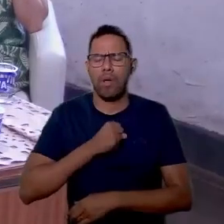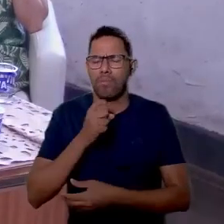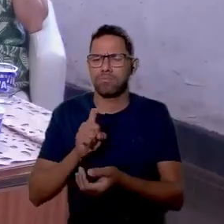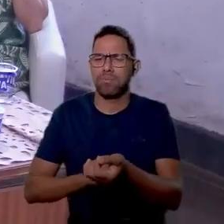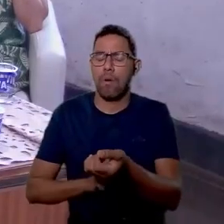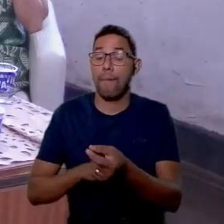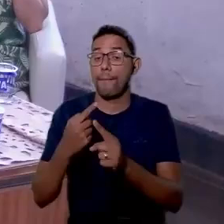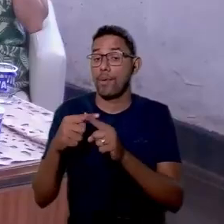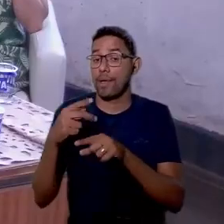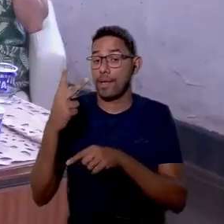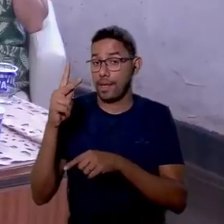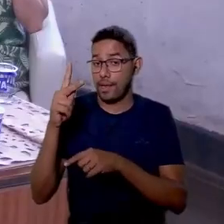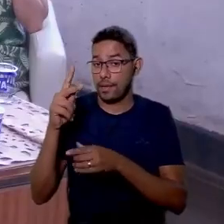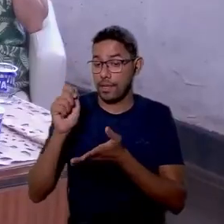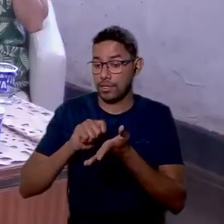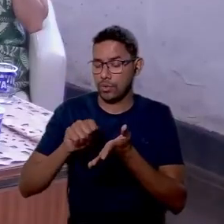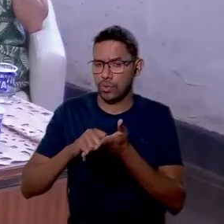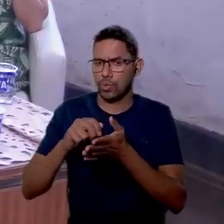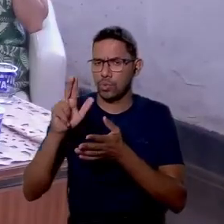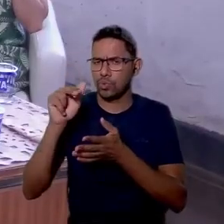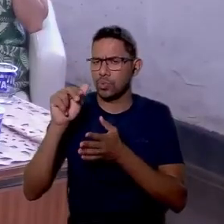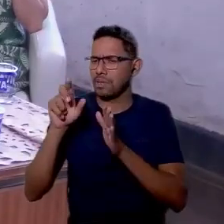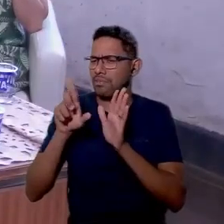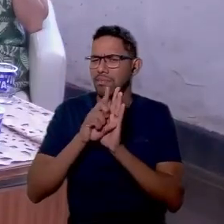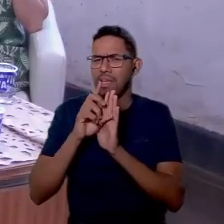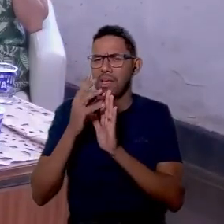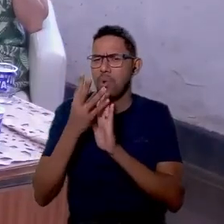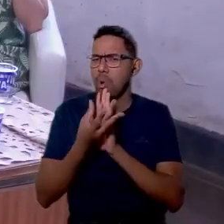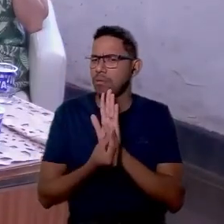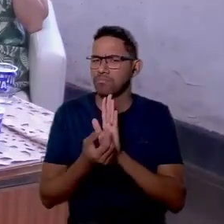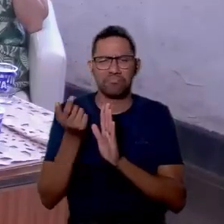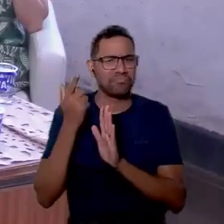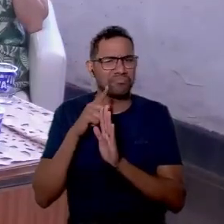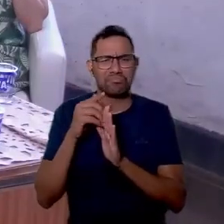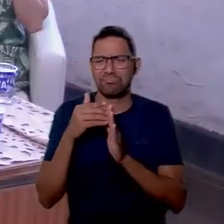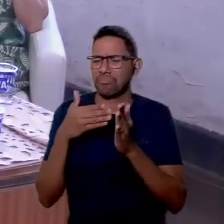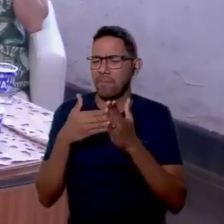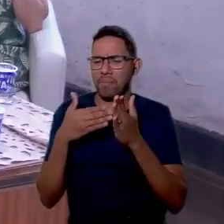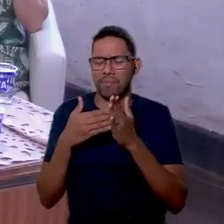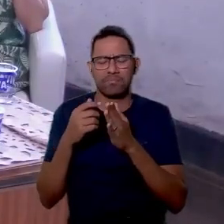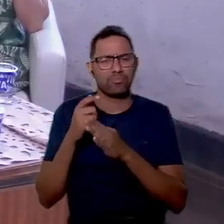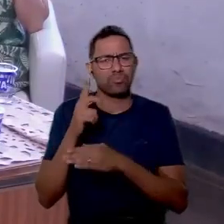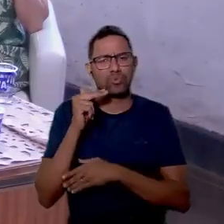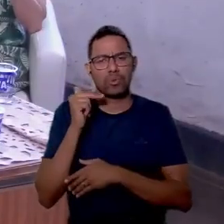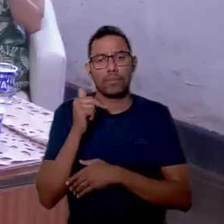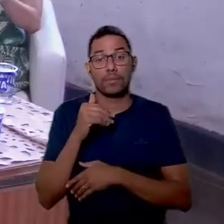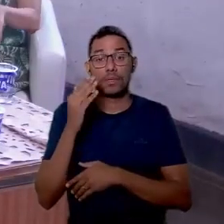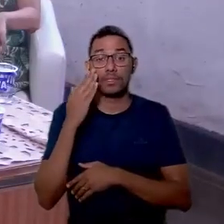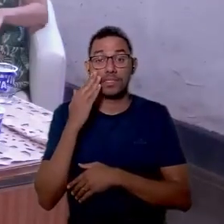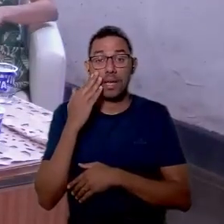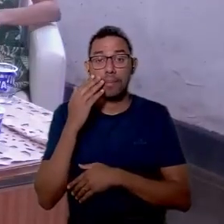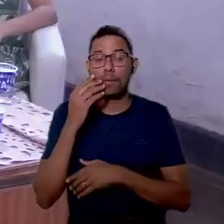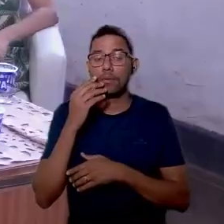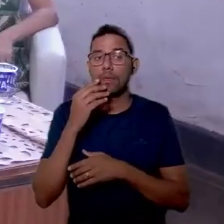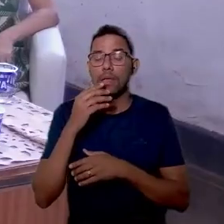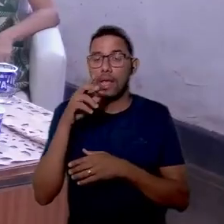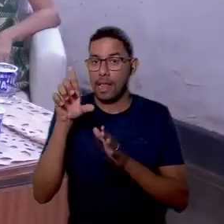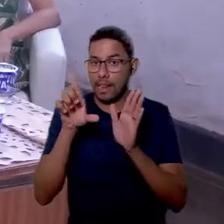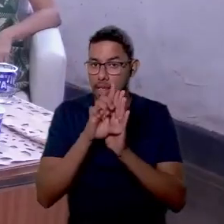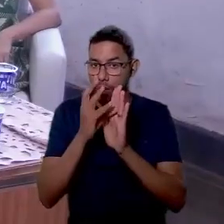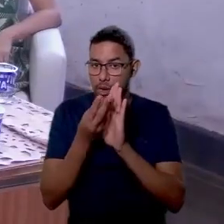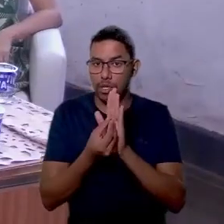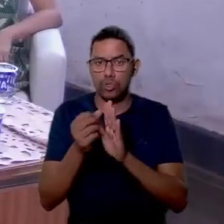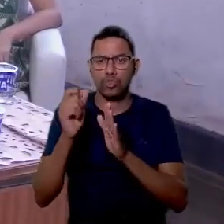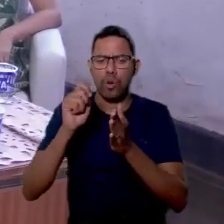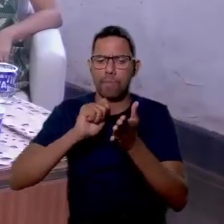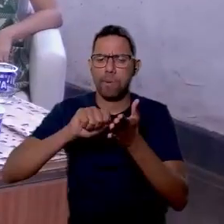como escritor, nunca conseguiu acessar a Lei Rouanet, e ele diz que sabe que a Lei Rouanet só vai para os grandes escritores brasileiros,